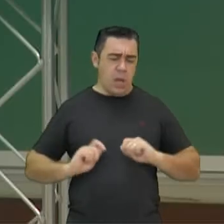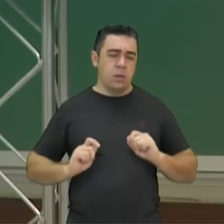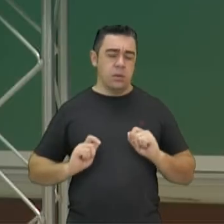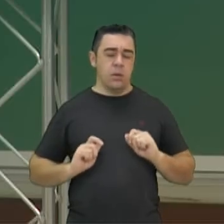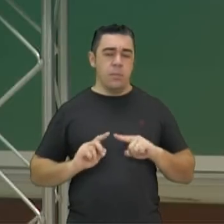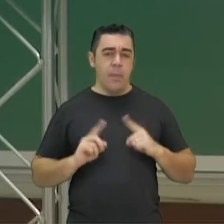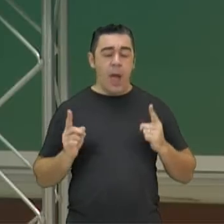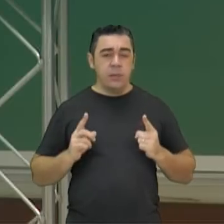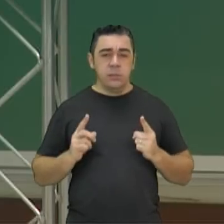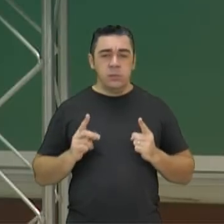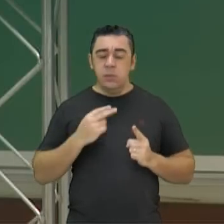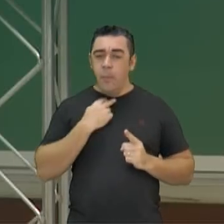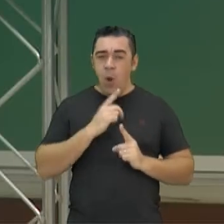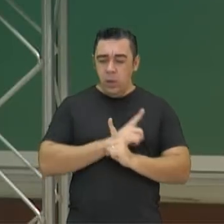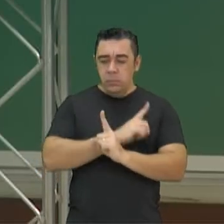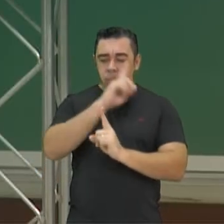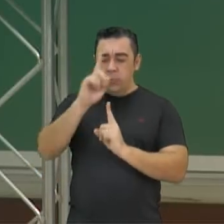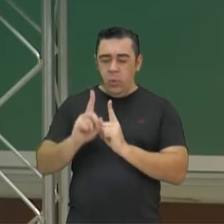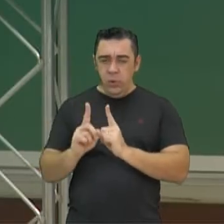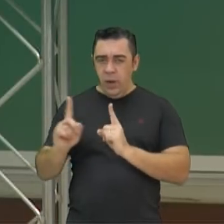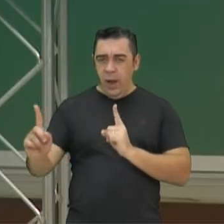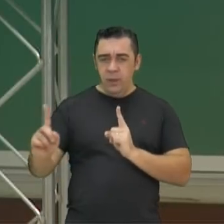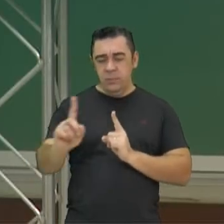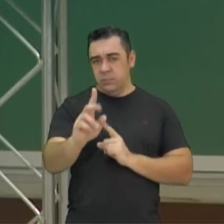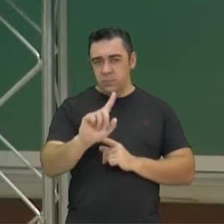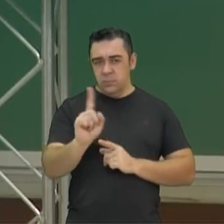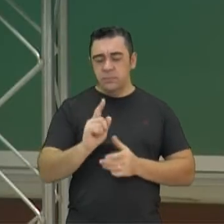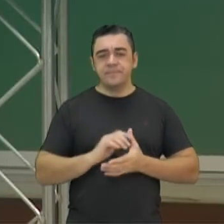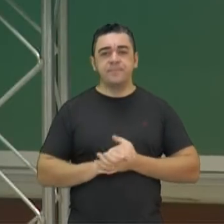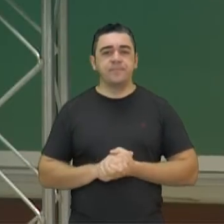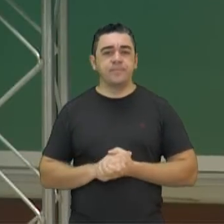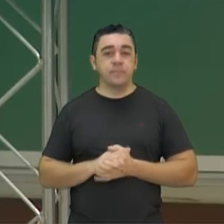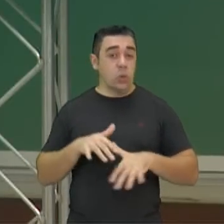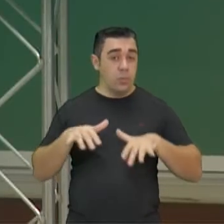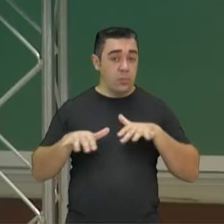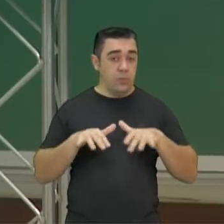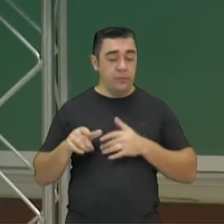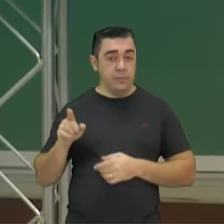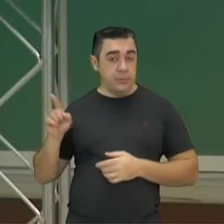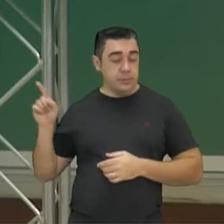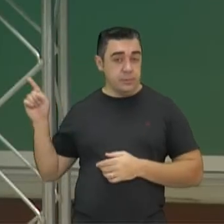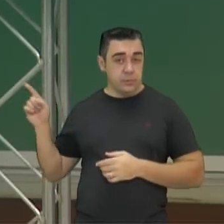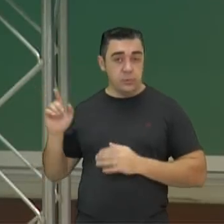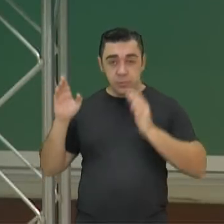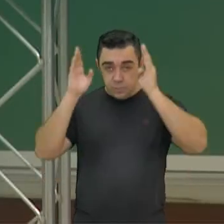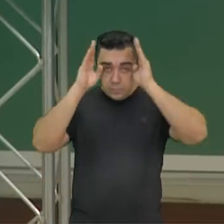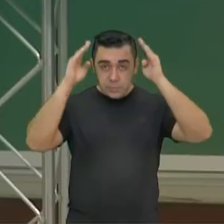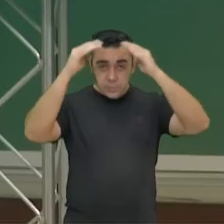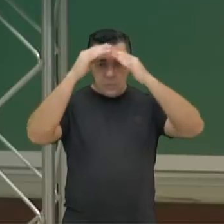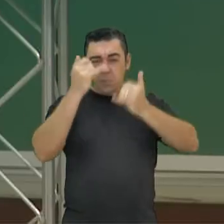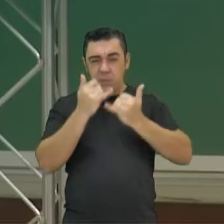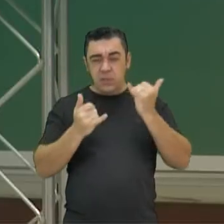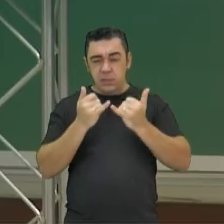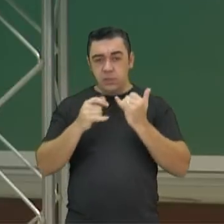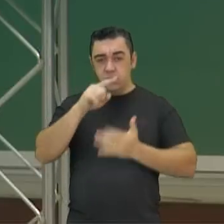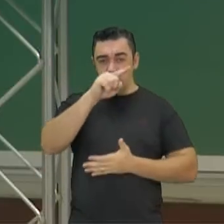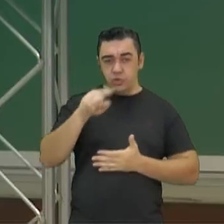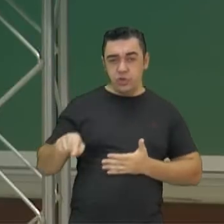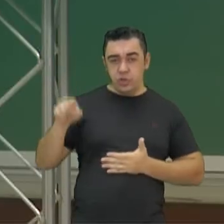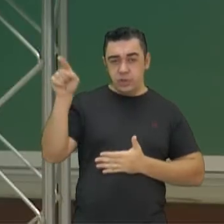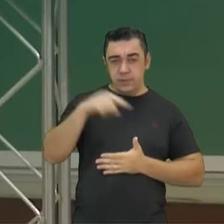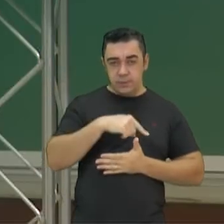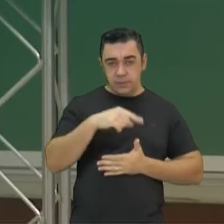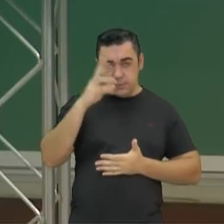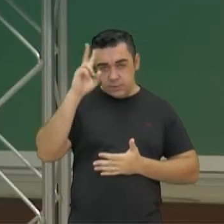Então, ele é assim, ele é bem versátil, o bispo. O movimento do bispo se assemelha ao formato de um X. Então, pensa lá, ele vai sempre em